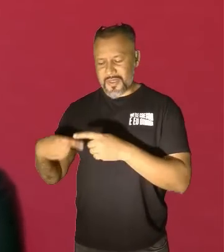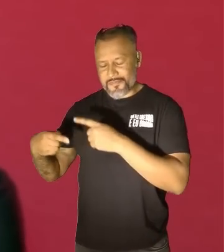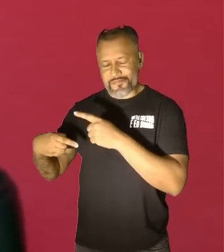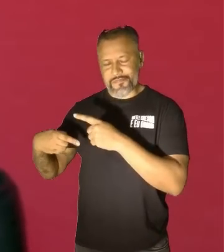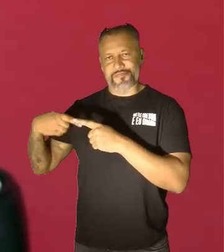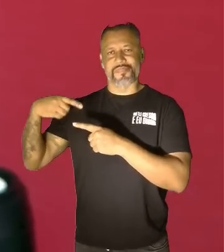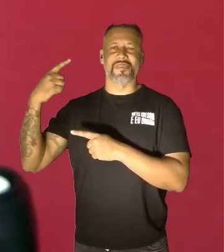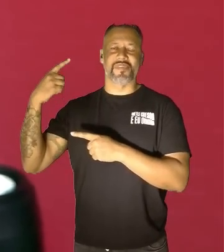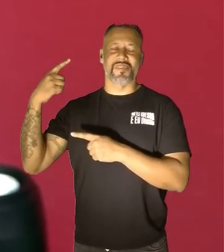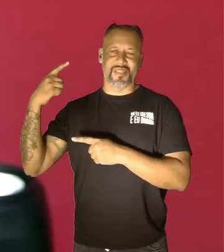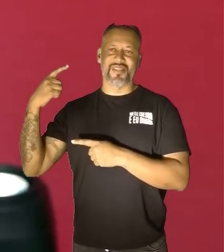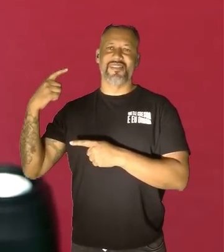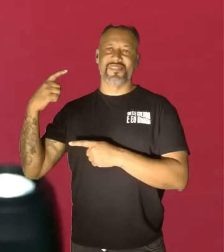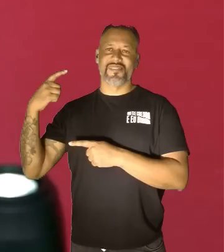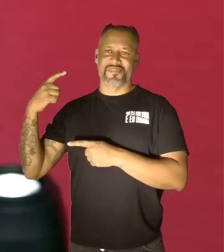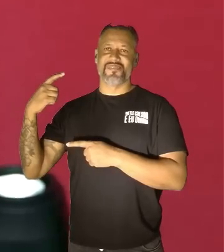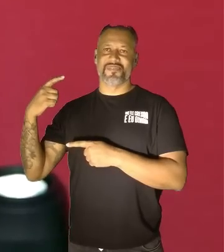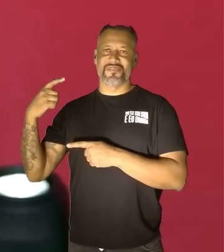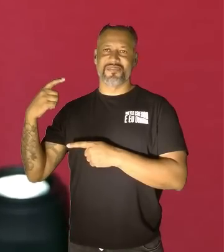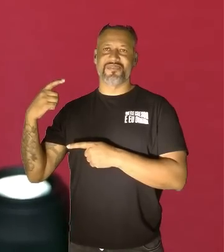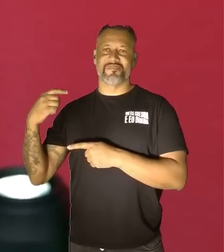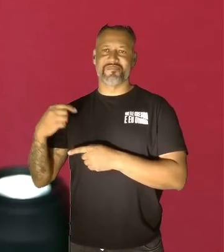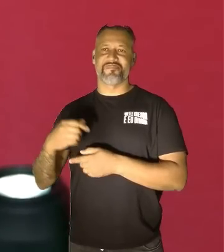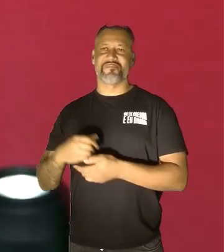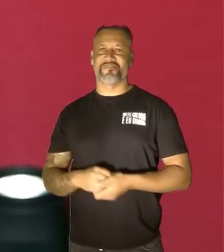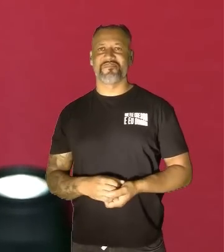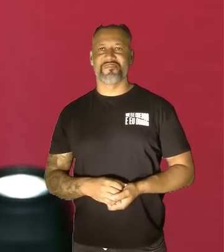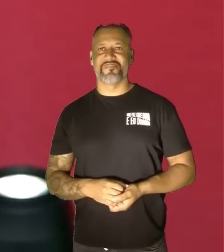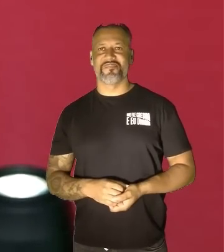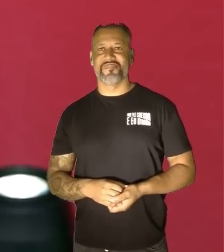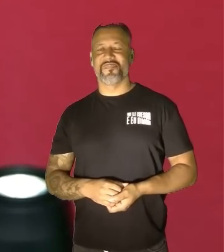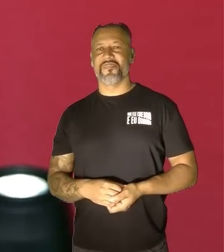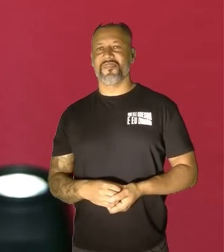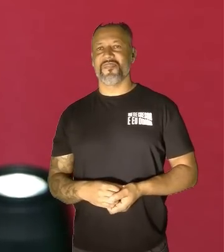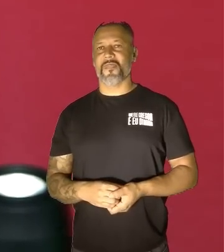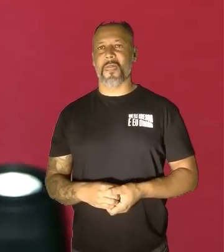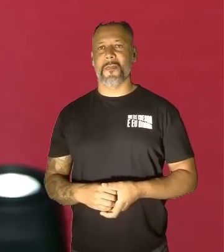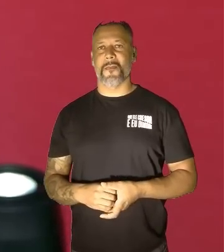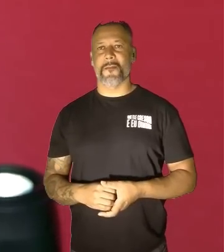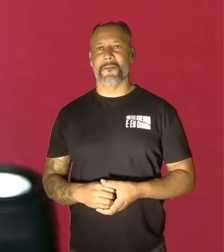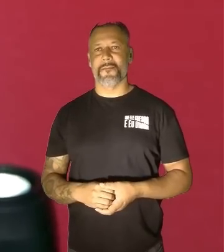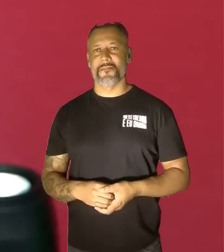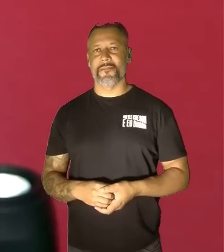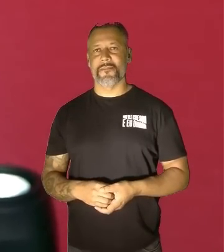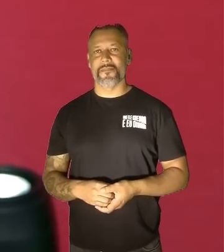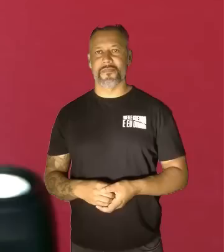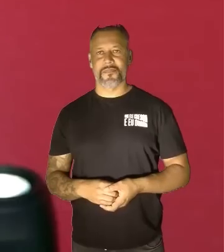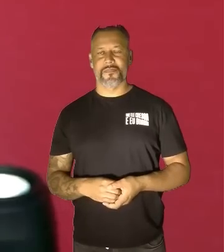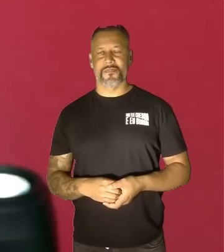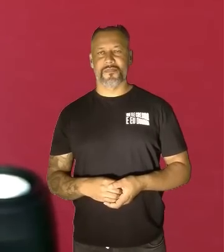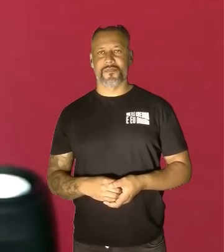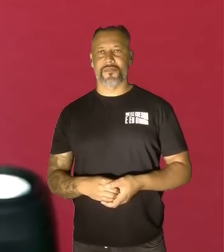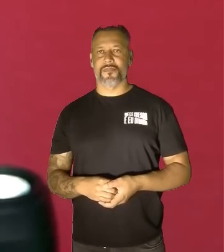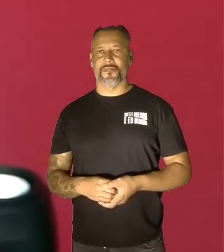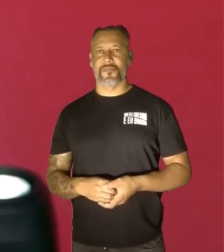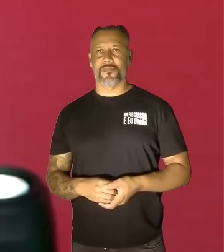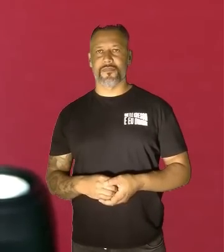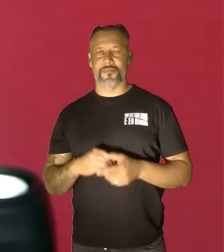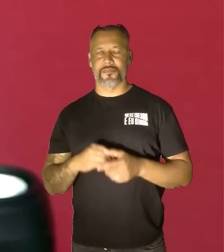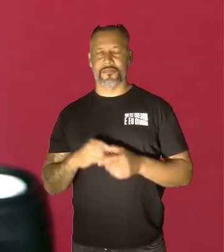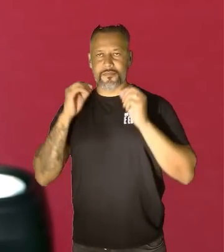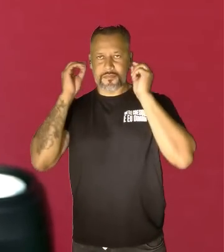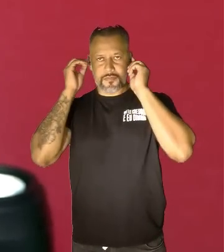está crescendo, e quem cresce perde roupa, quem cresce perde sapato. Tem coisinha que você